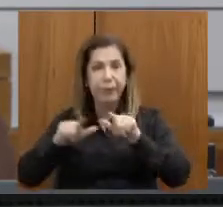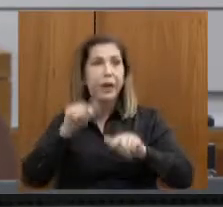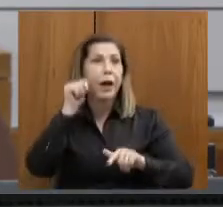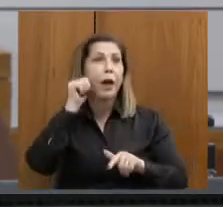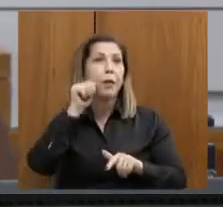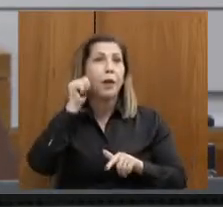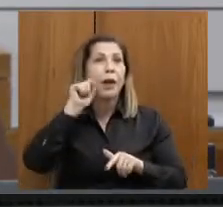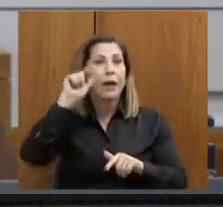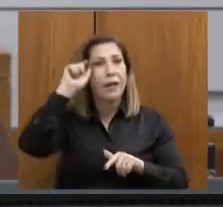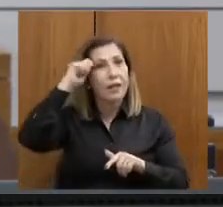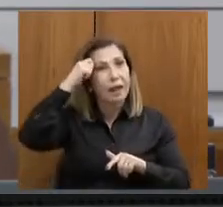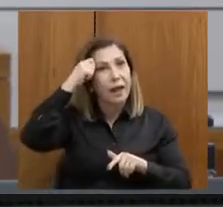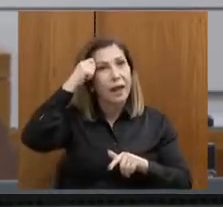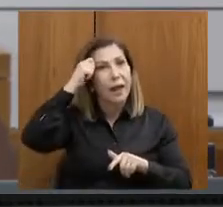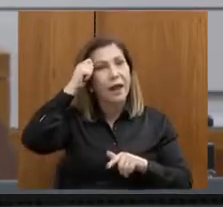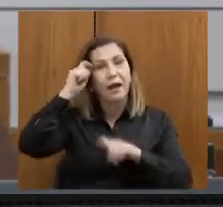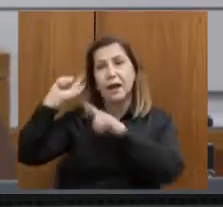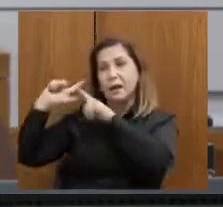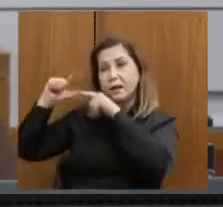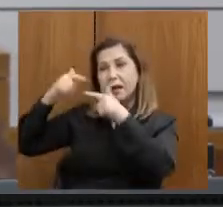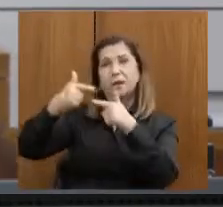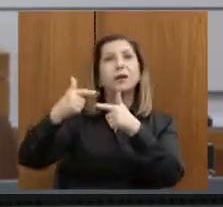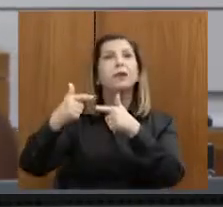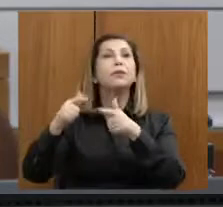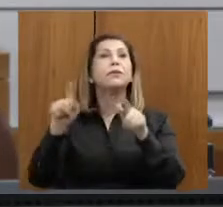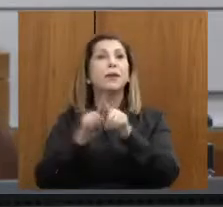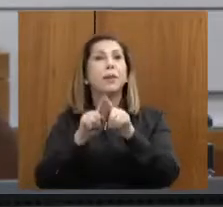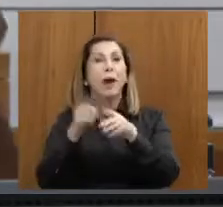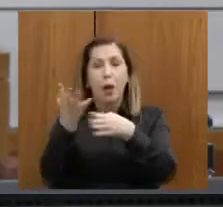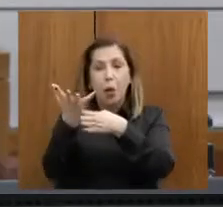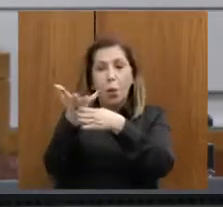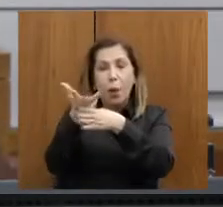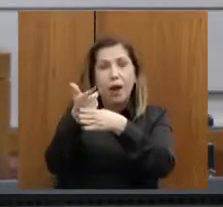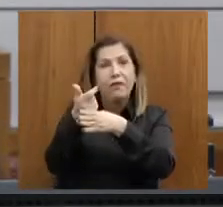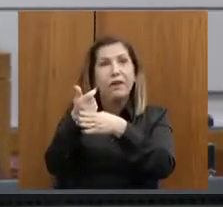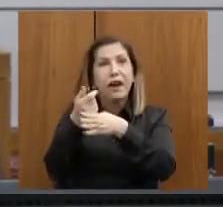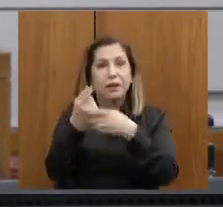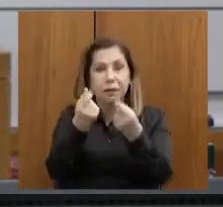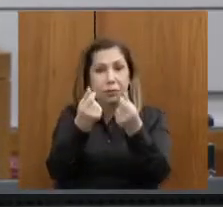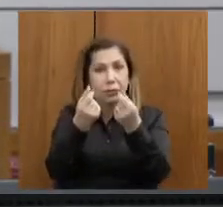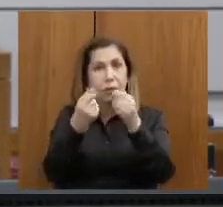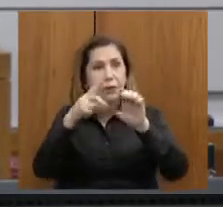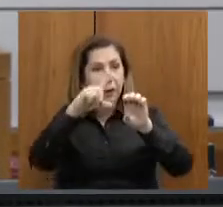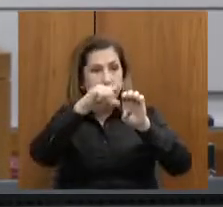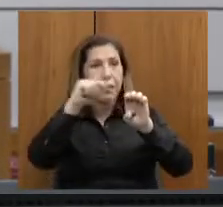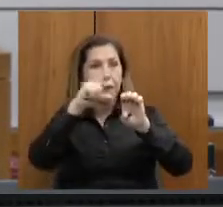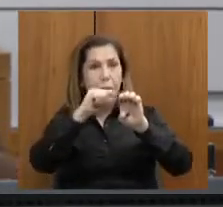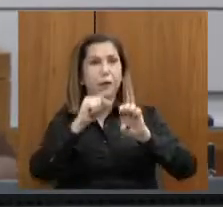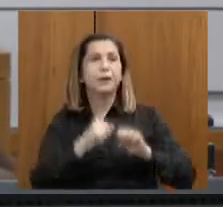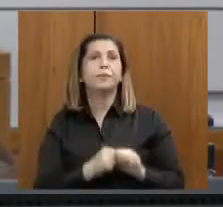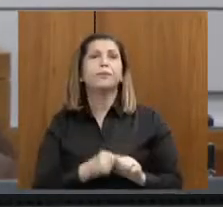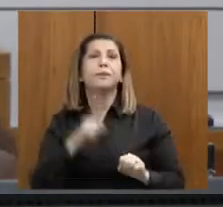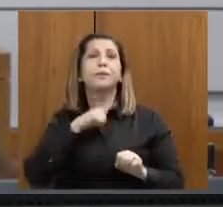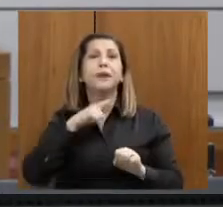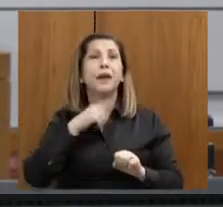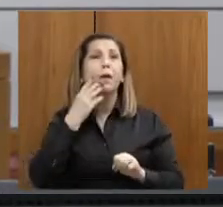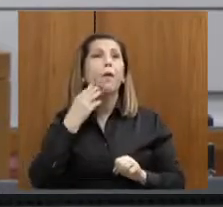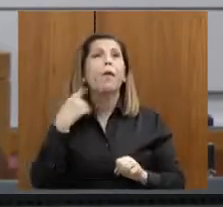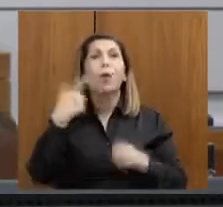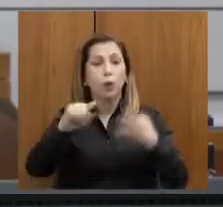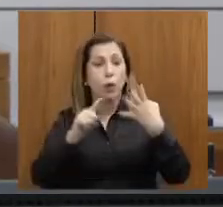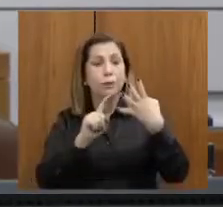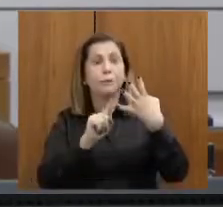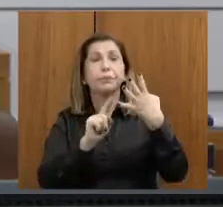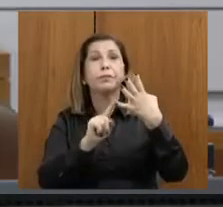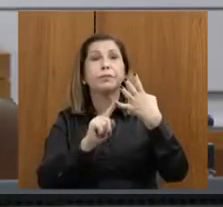com mulheres negras de tradição e tudo nessa qualificação para Empreendimentos e nós temos uma coisa que tá